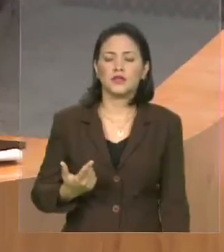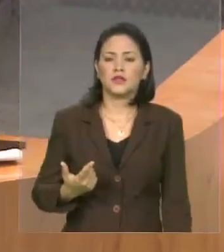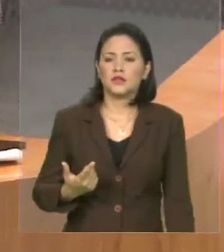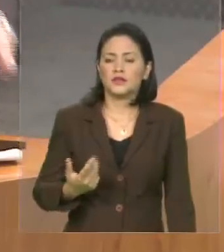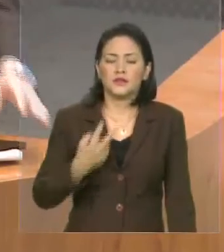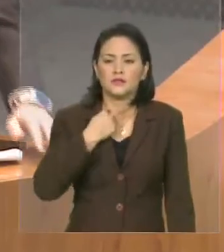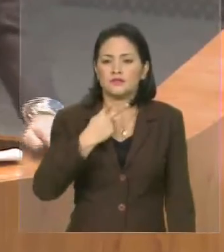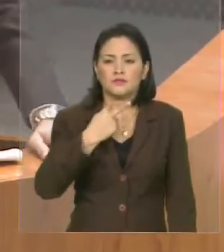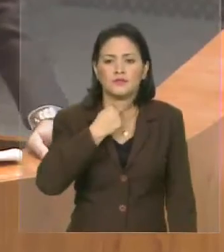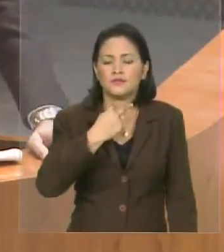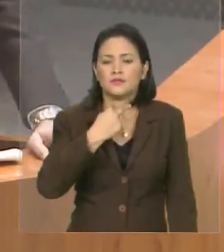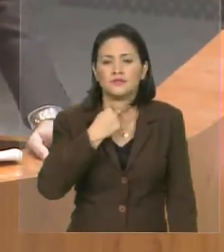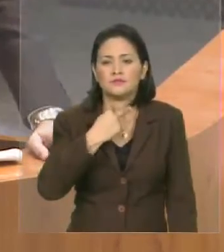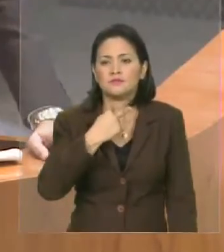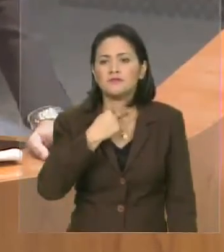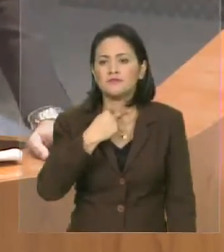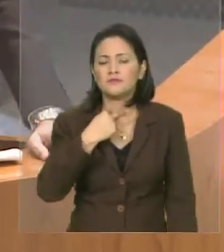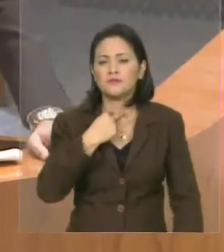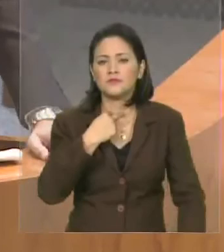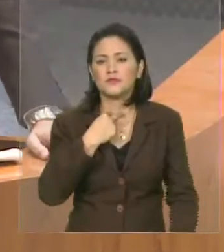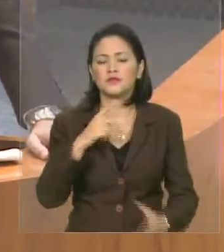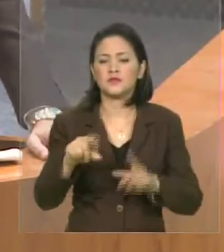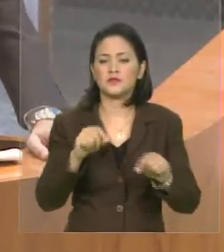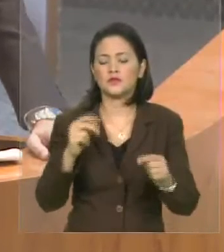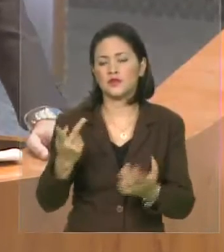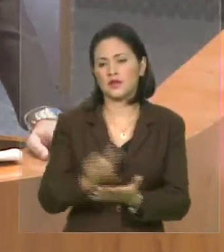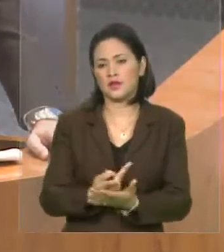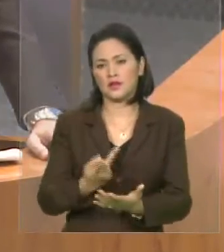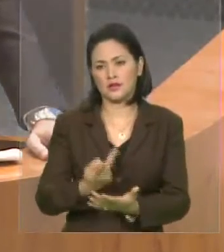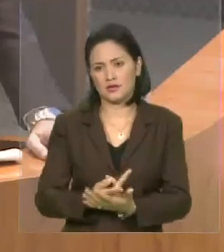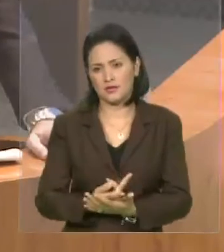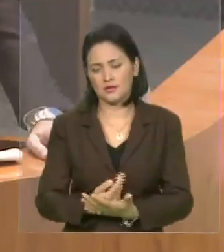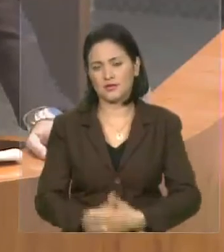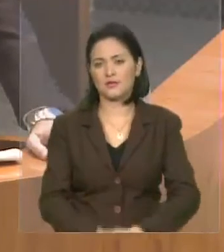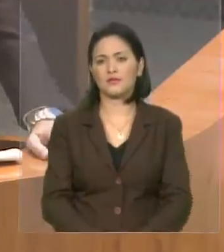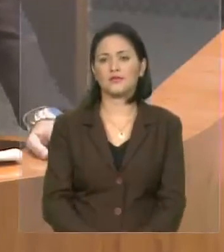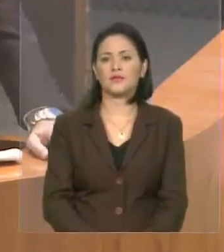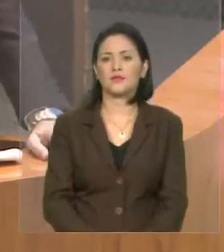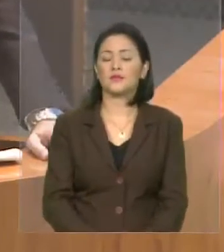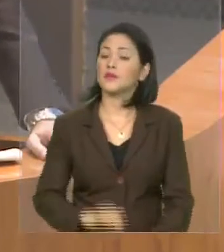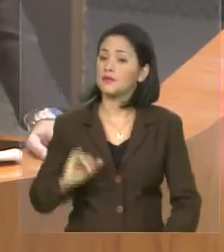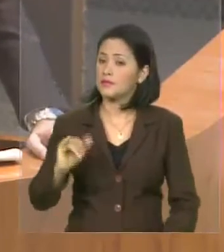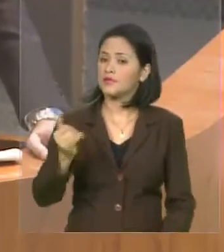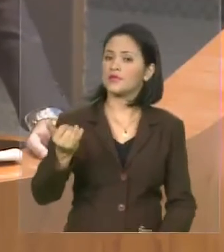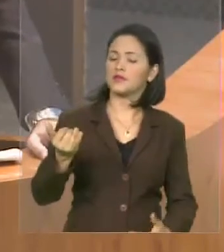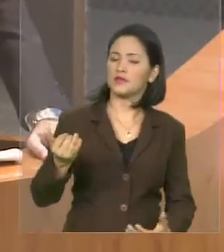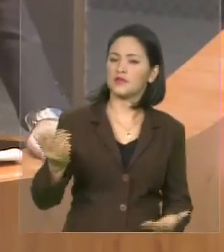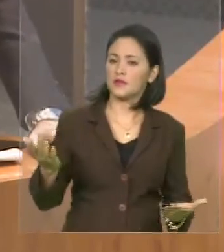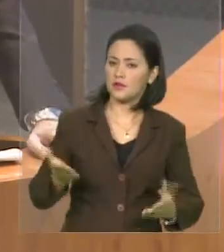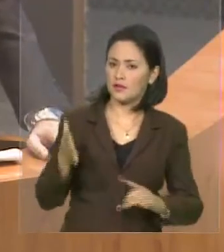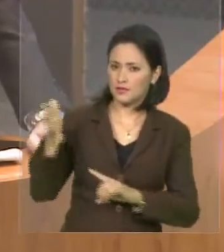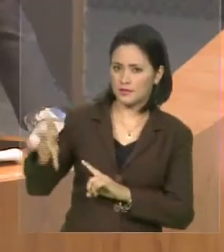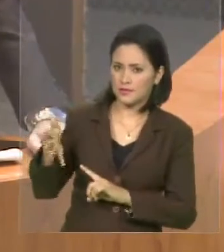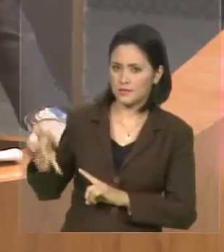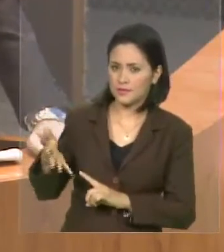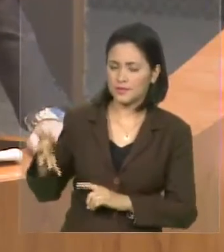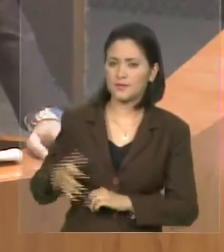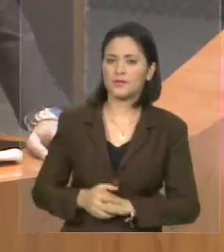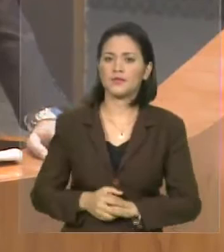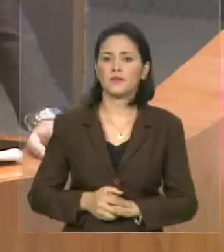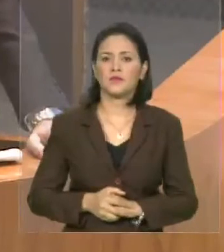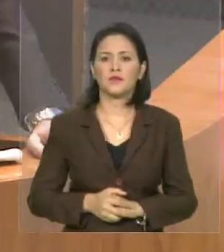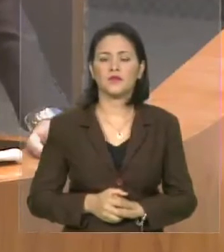próximos 4 anos. Aproveitando o ensejo, queria me solidarizar com os agentes de